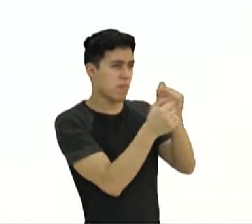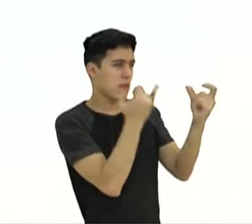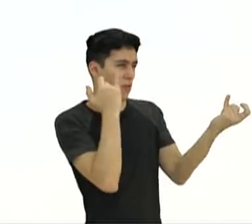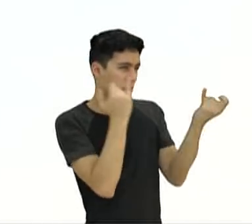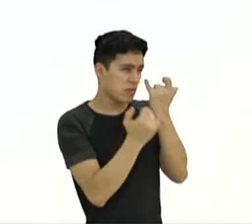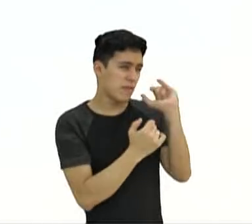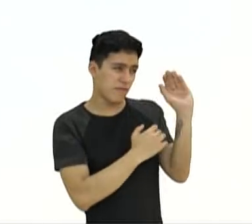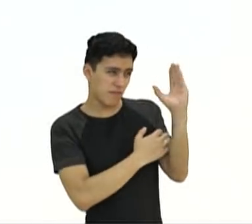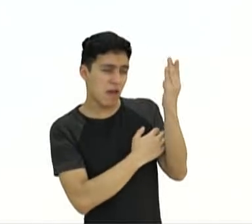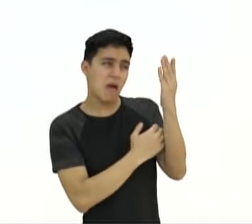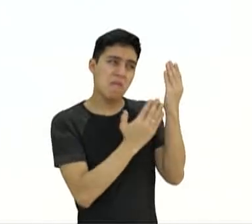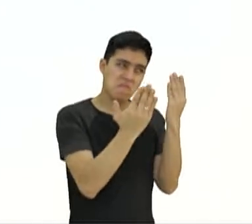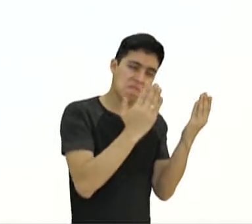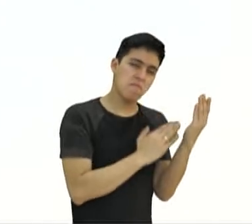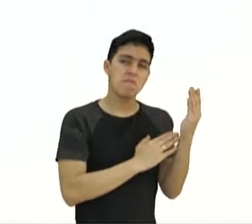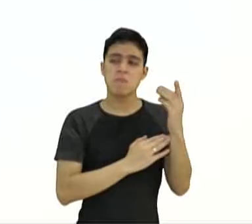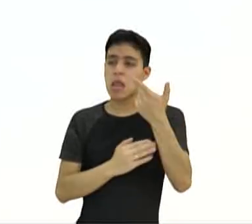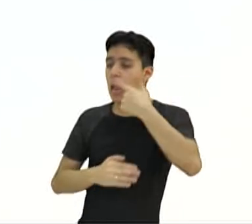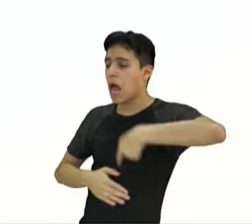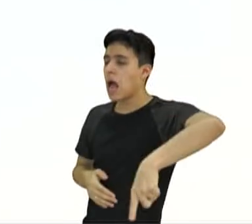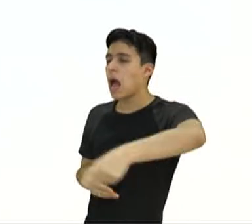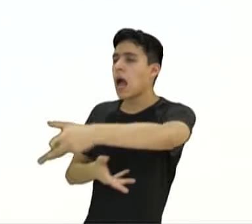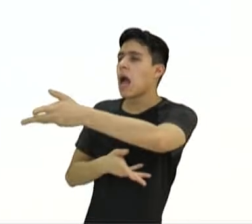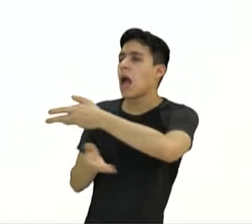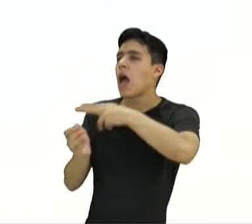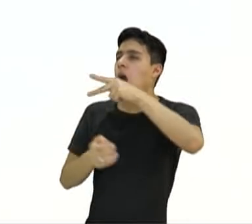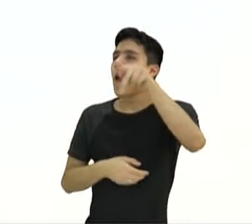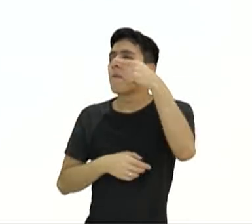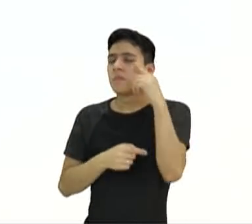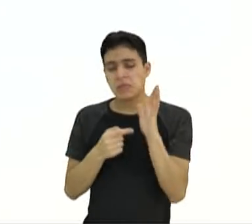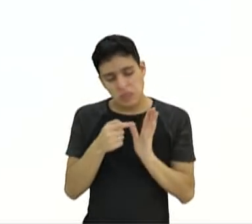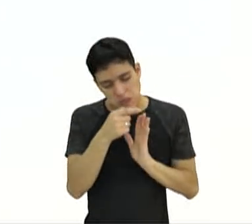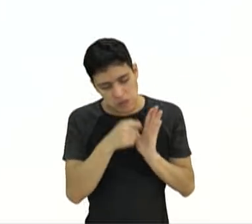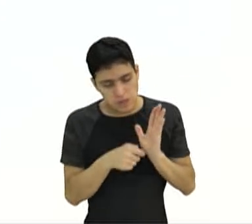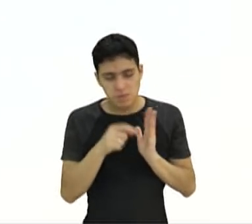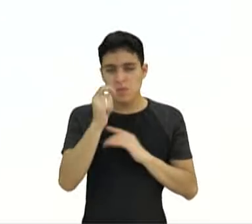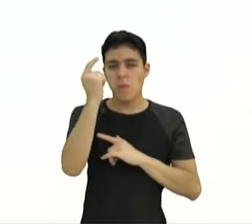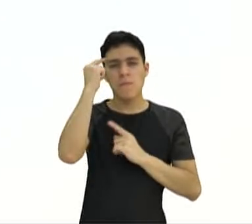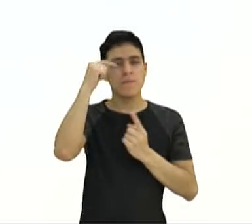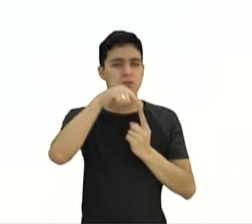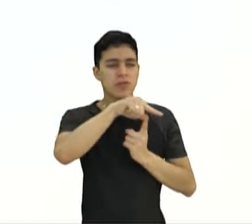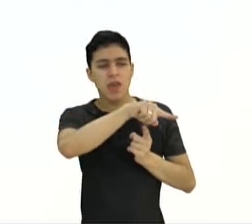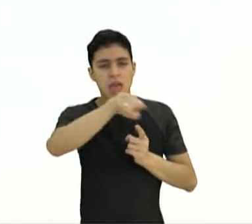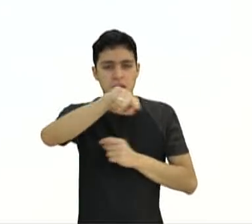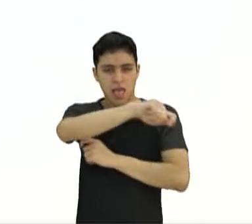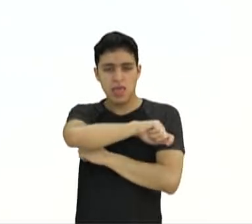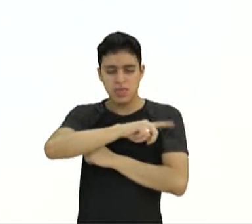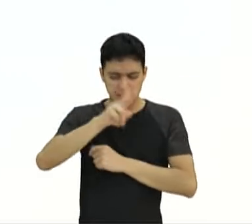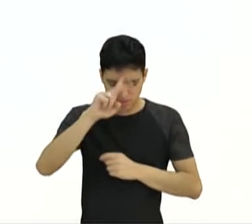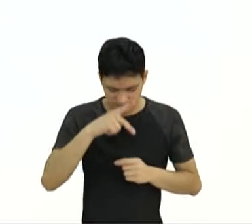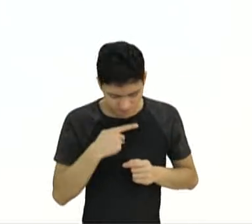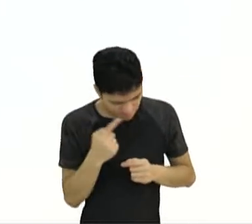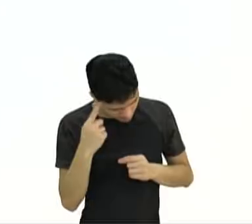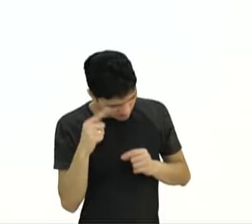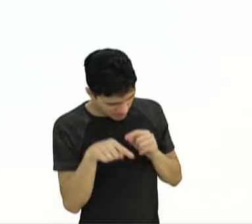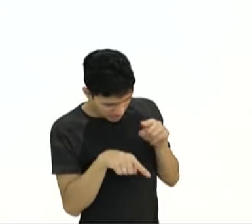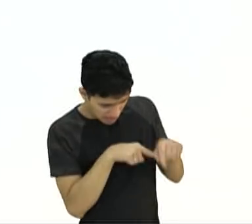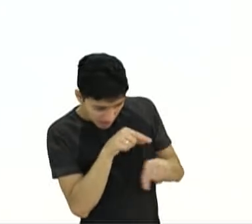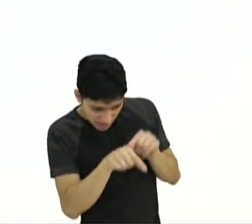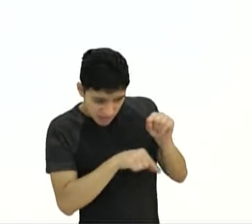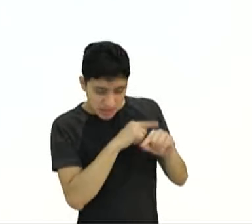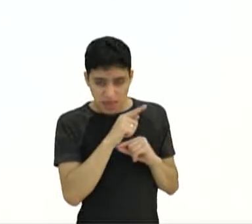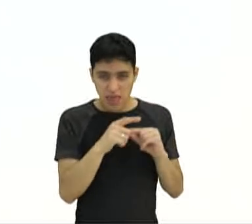duvidoso para análise em sala de aula. A ideia é que eles próprios se perguntem: essa notícia